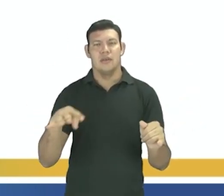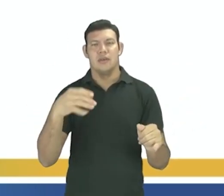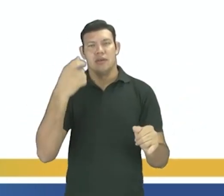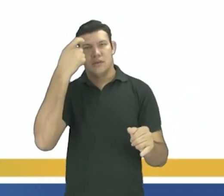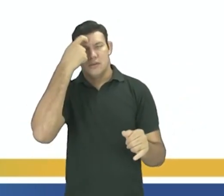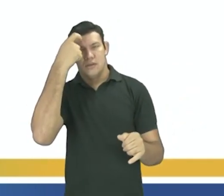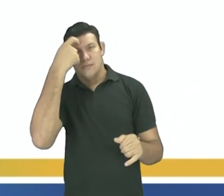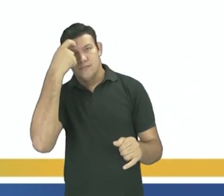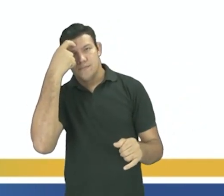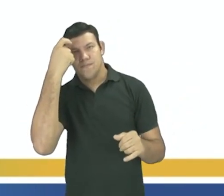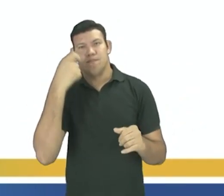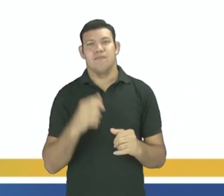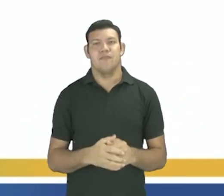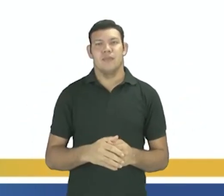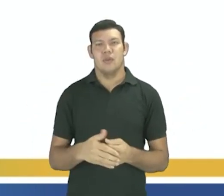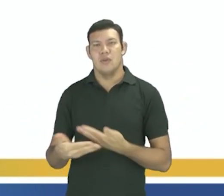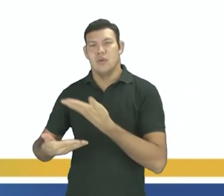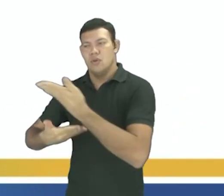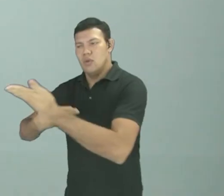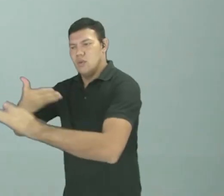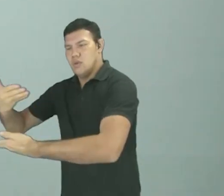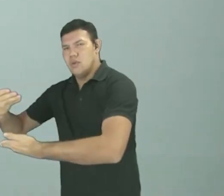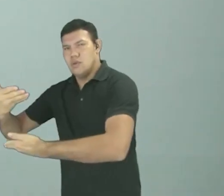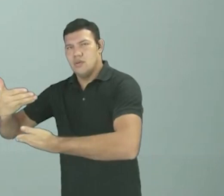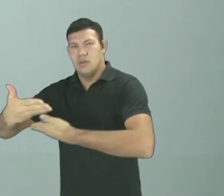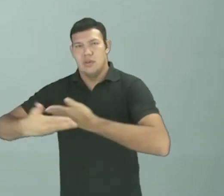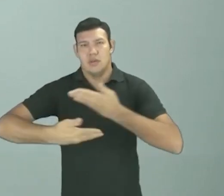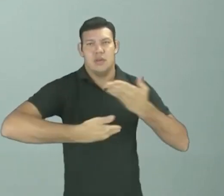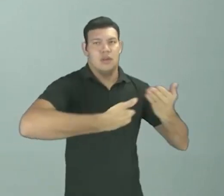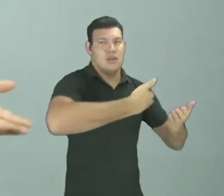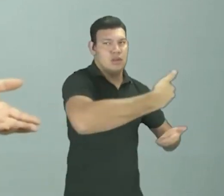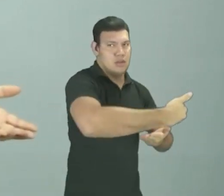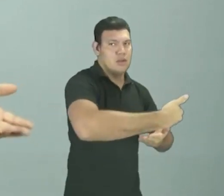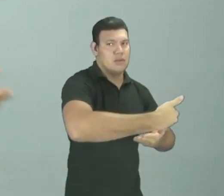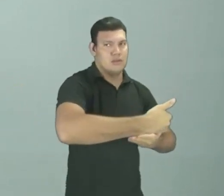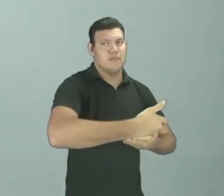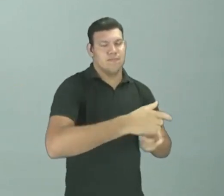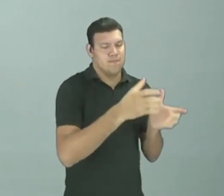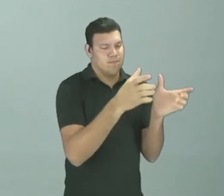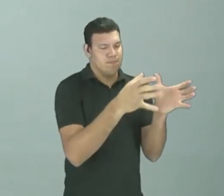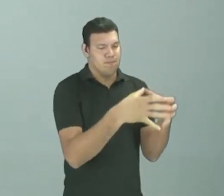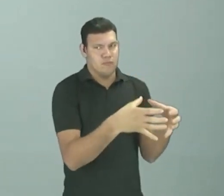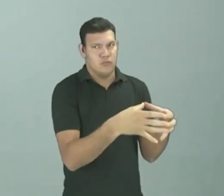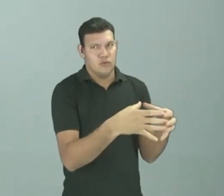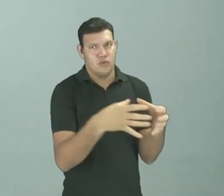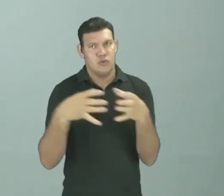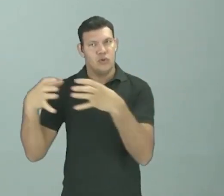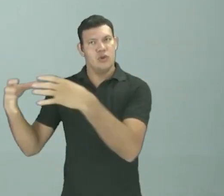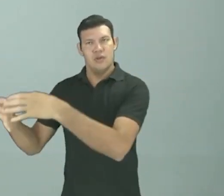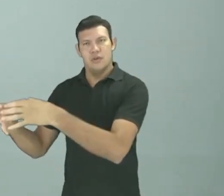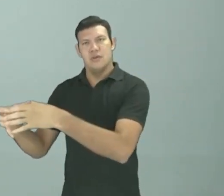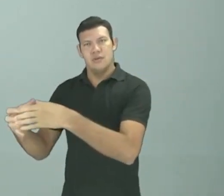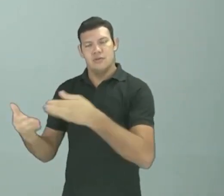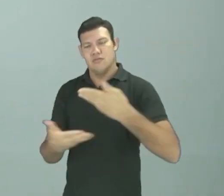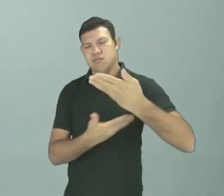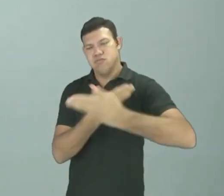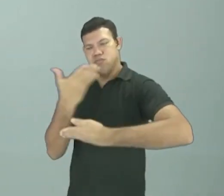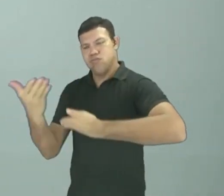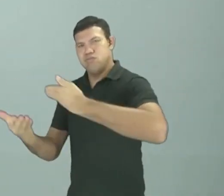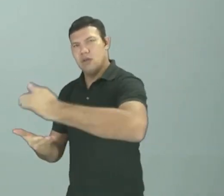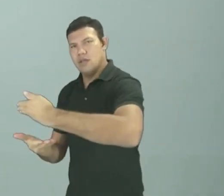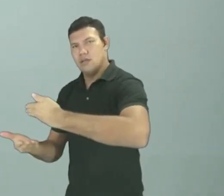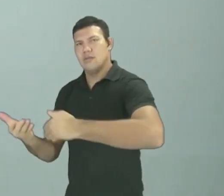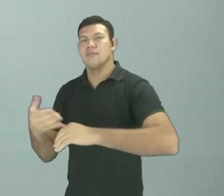de um grupo para outro, tá? De um órgão para outro, então tem que ser bem divulgado. Portanto, em televisão,